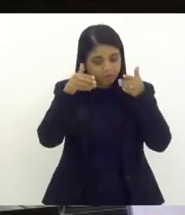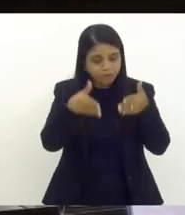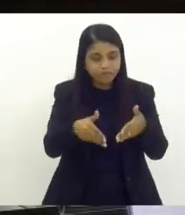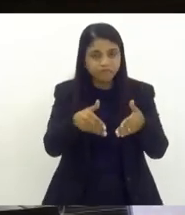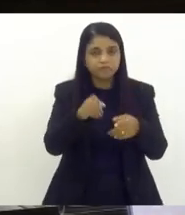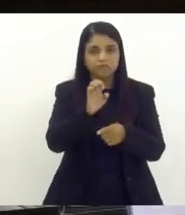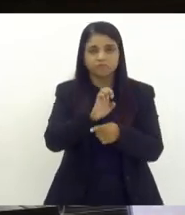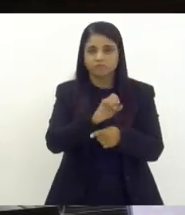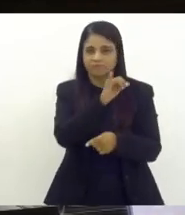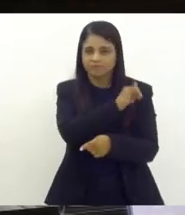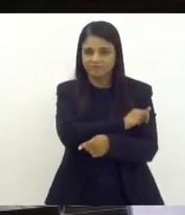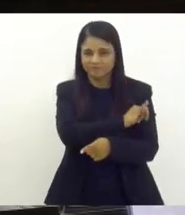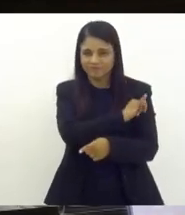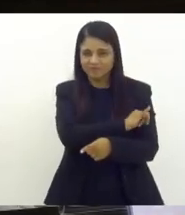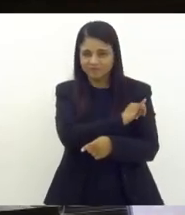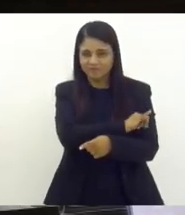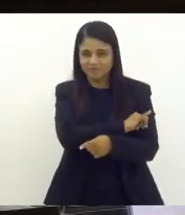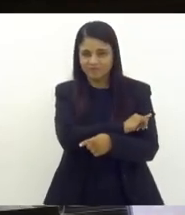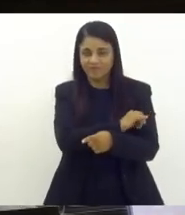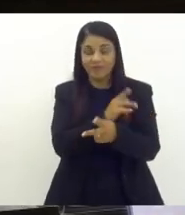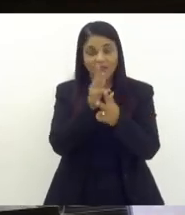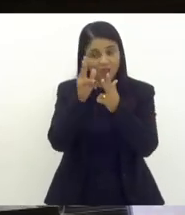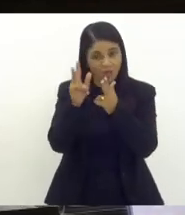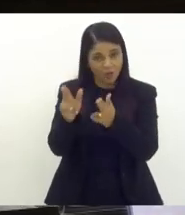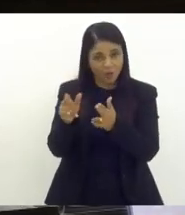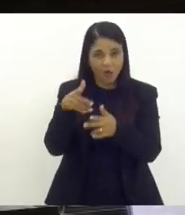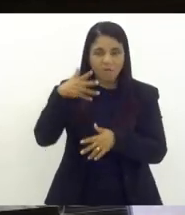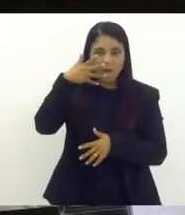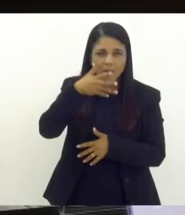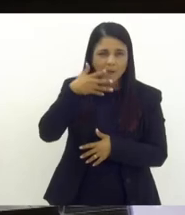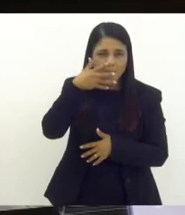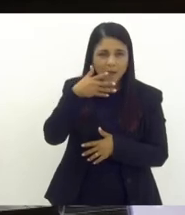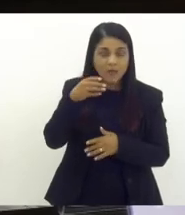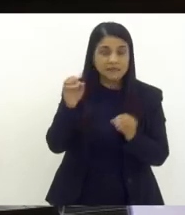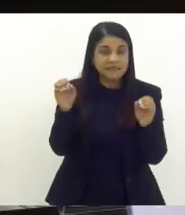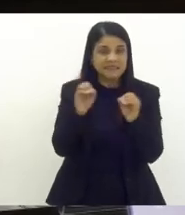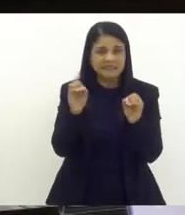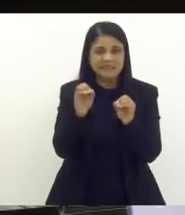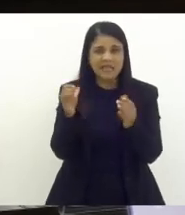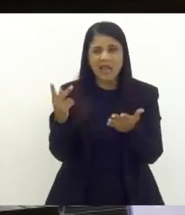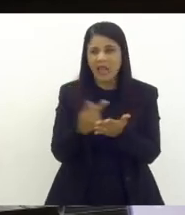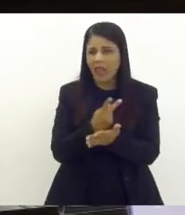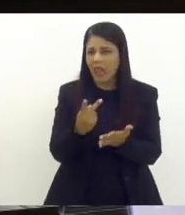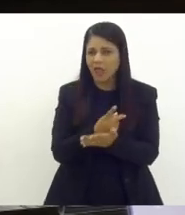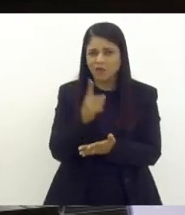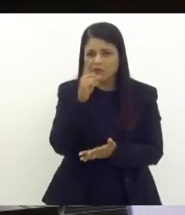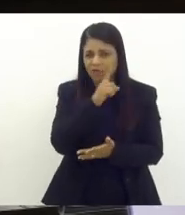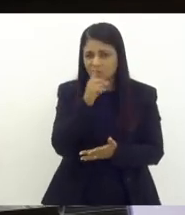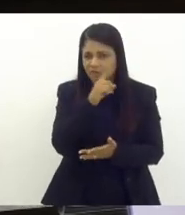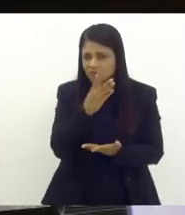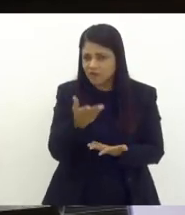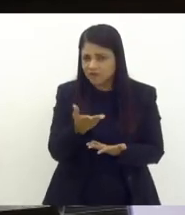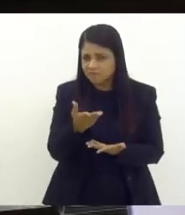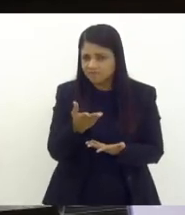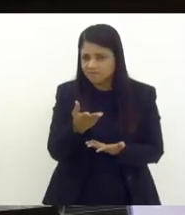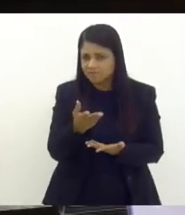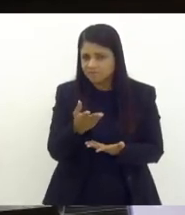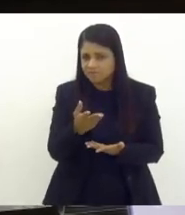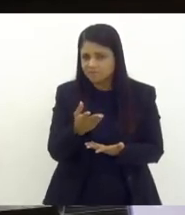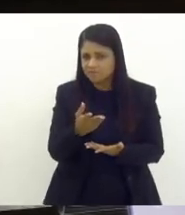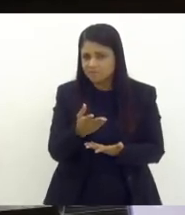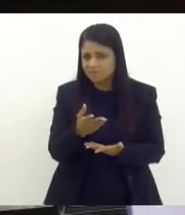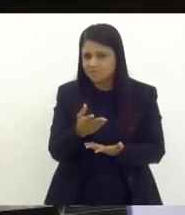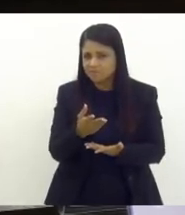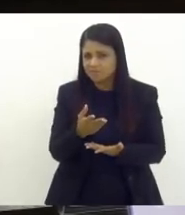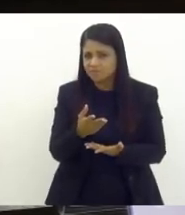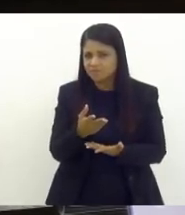Janeiro conforme disse o nosso Deputado sem mácula sem máculas essa